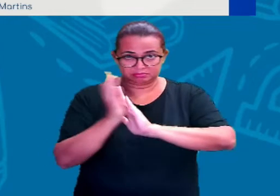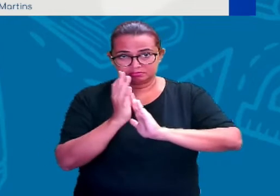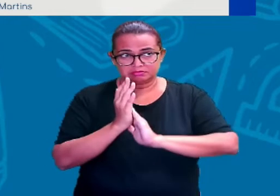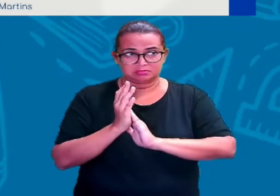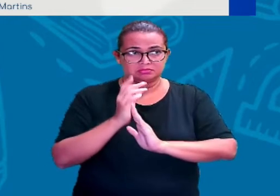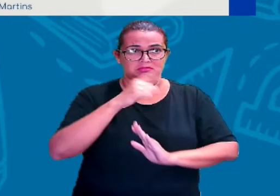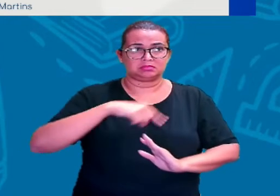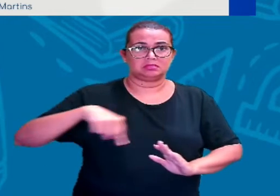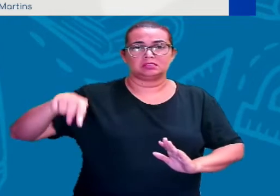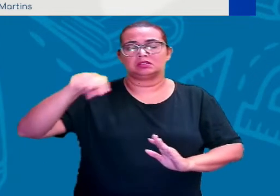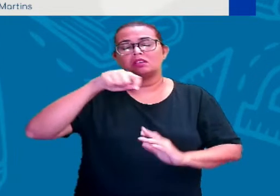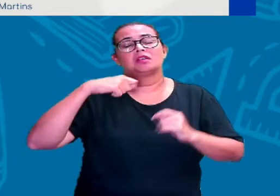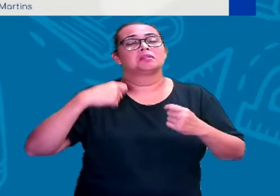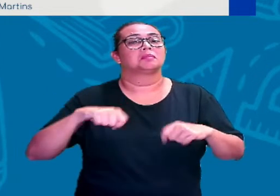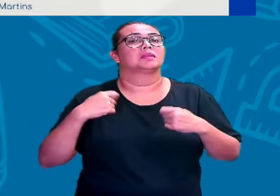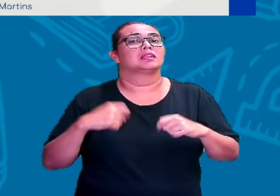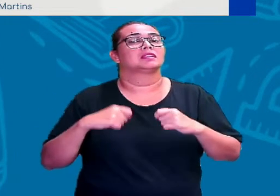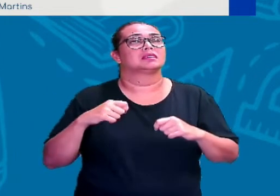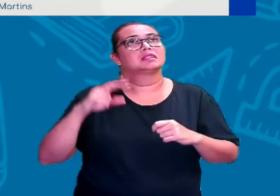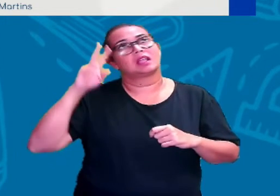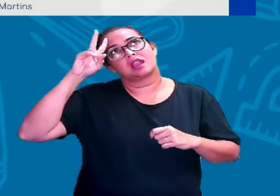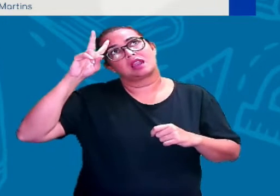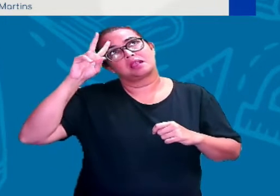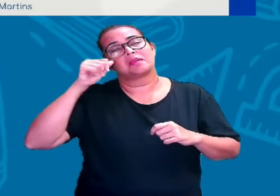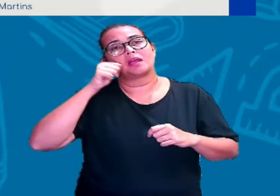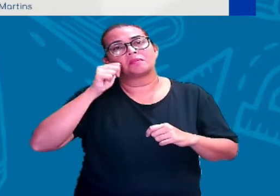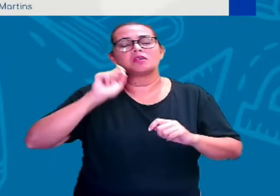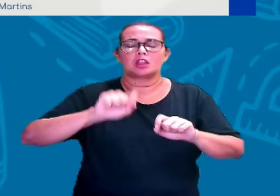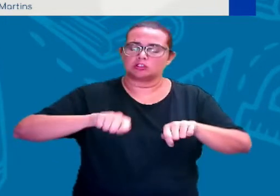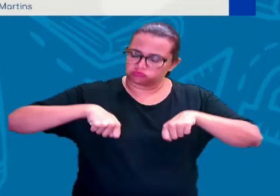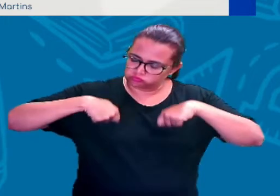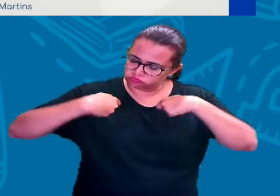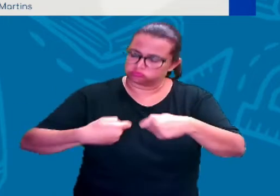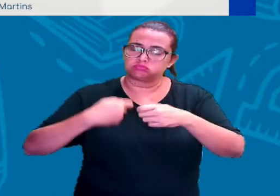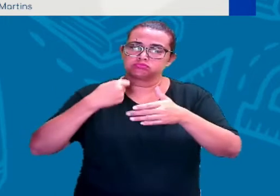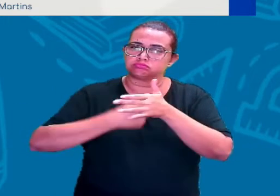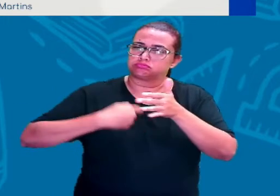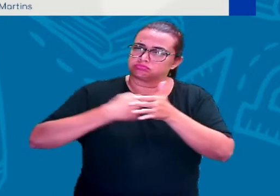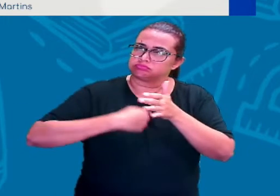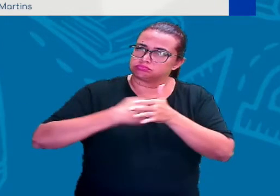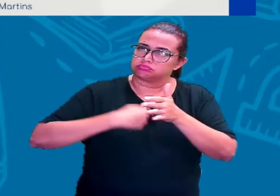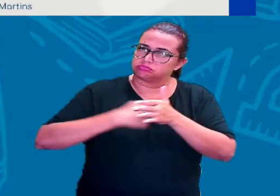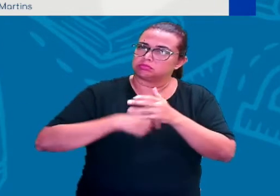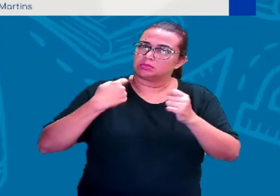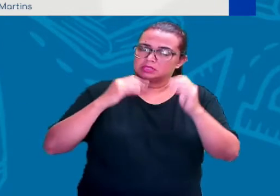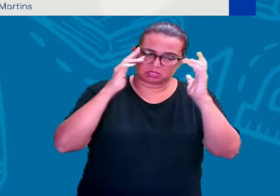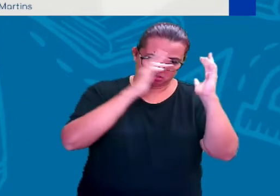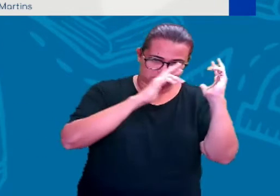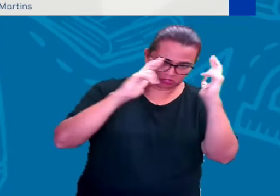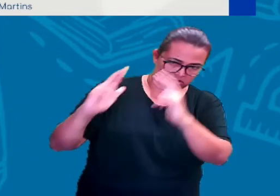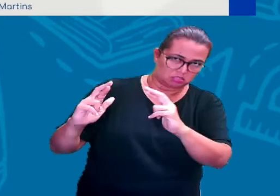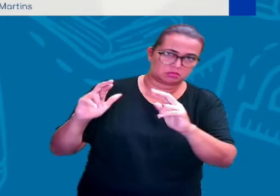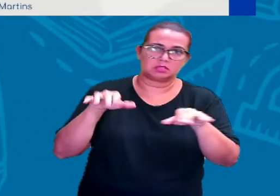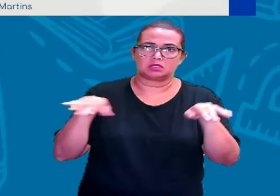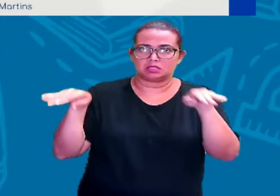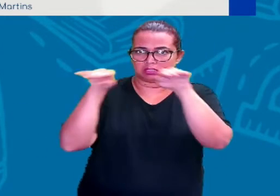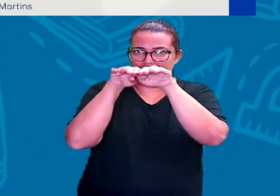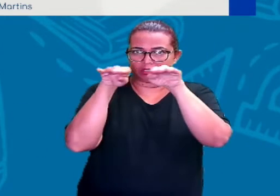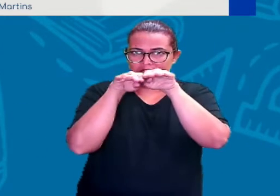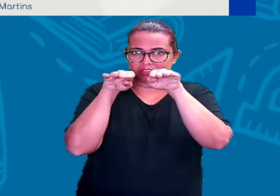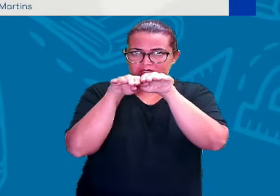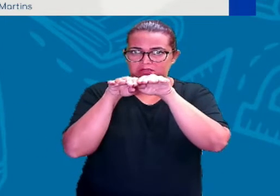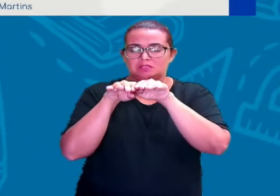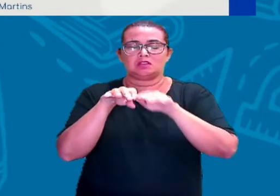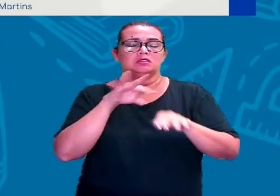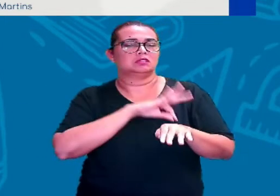gente reconheça a luta das mulheres, né? Do reconhecimento, do respeito e da igualdade. Igualdade